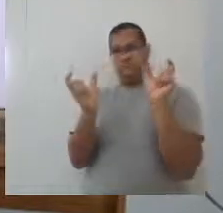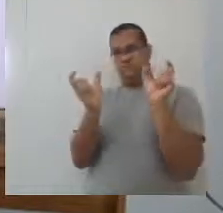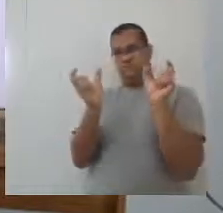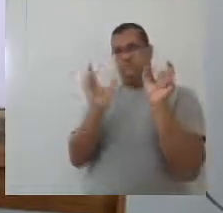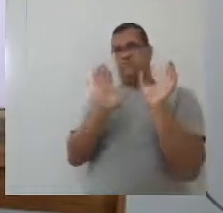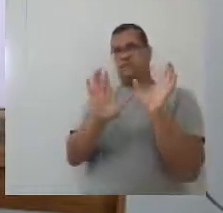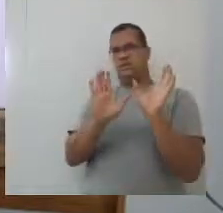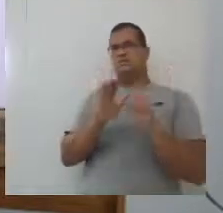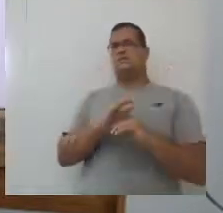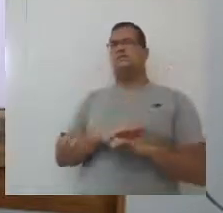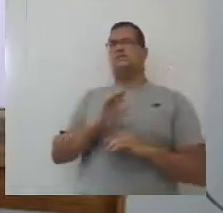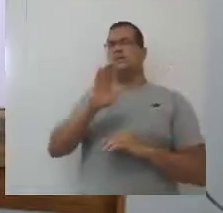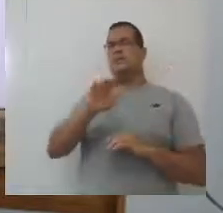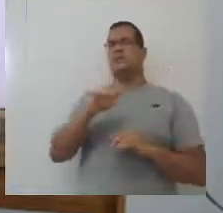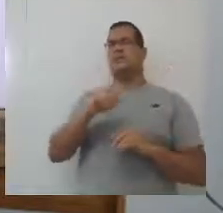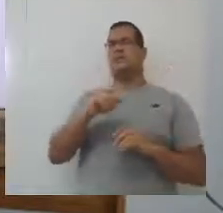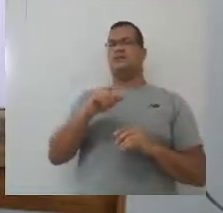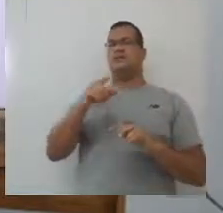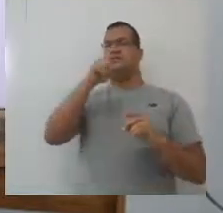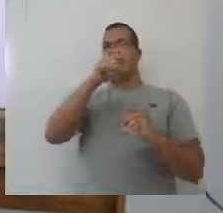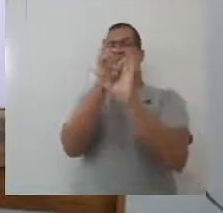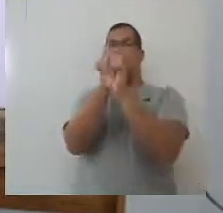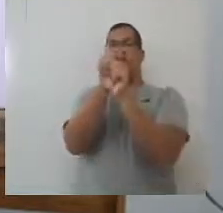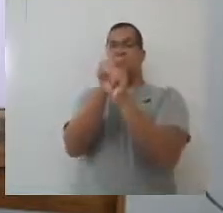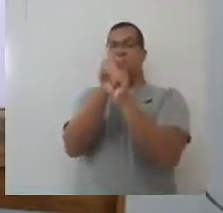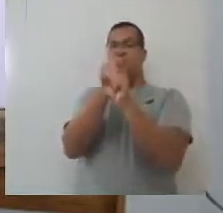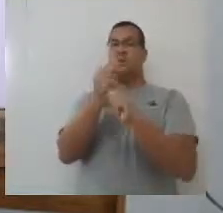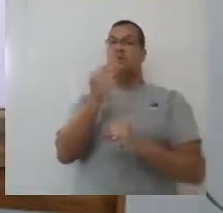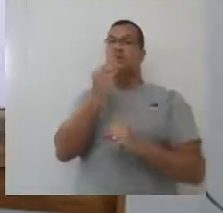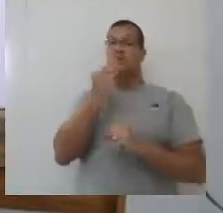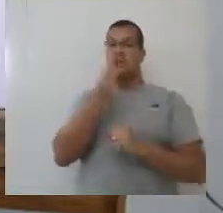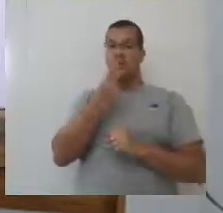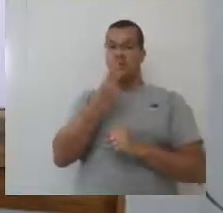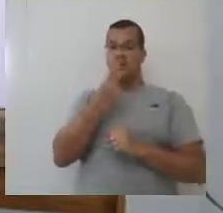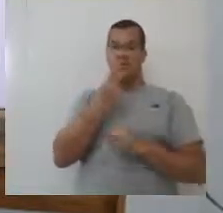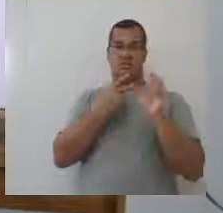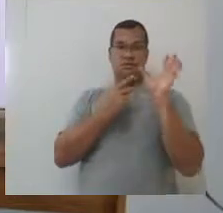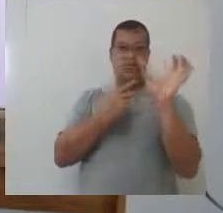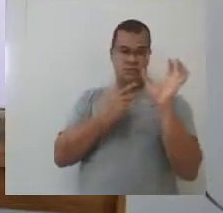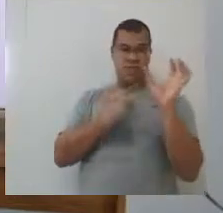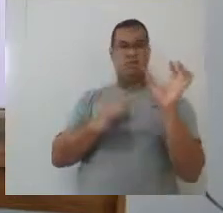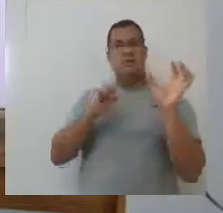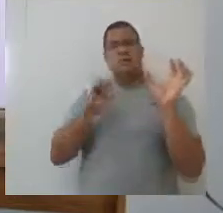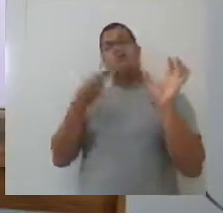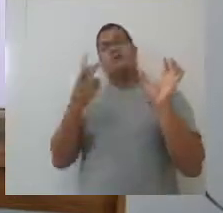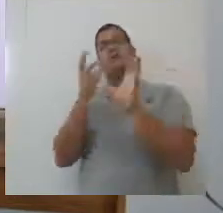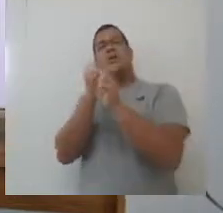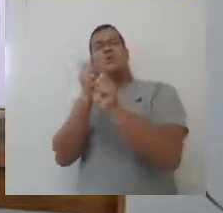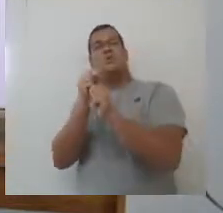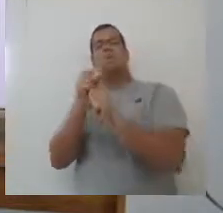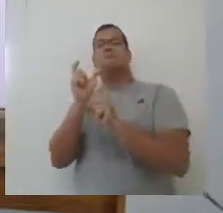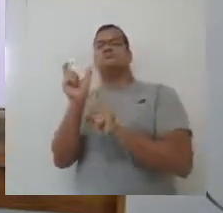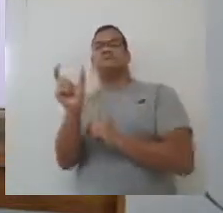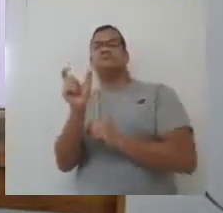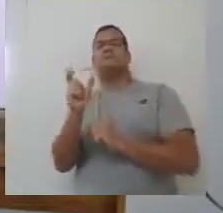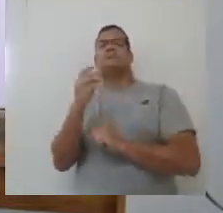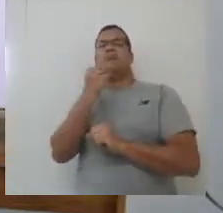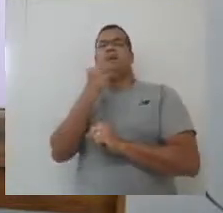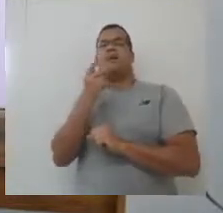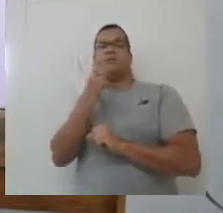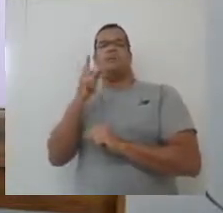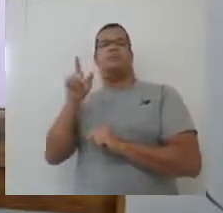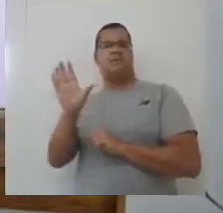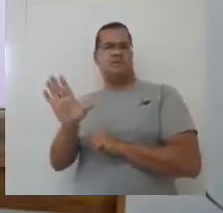o resultado vai ser, tu calcula a probabilidade de ser uma coisa, tu calcula a possibilidade de ser outra